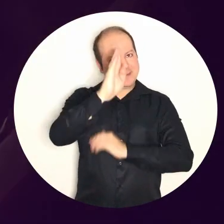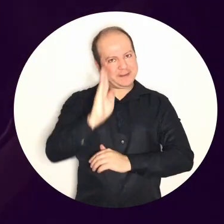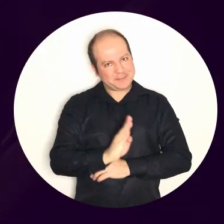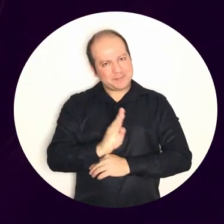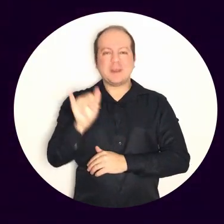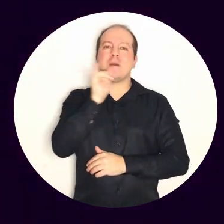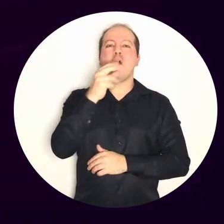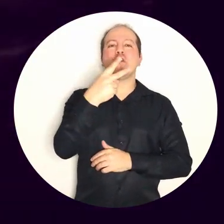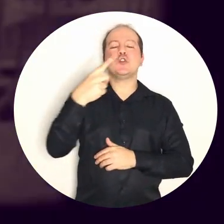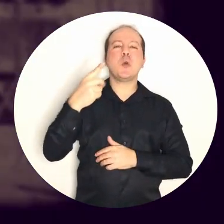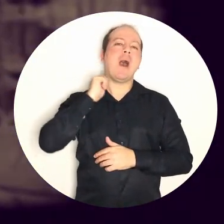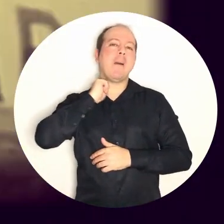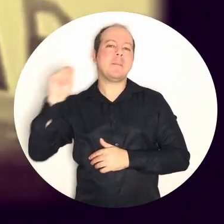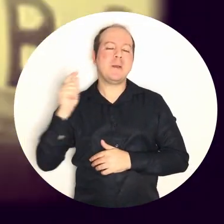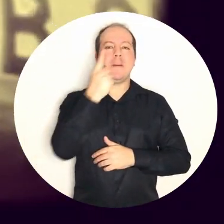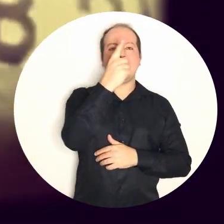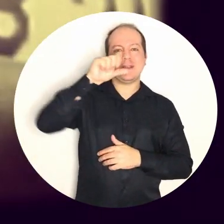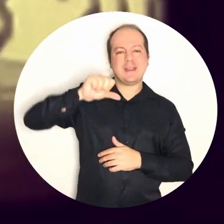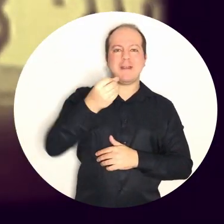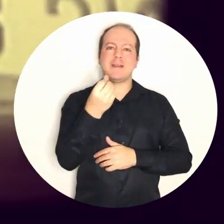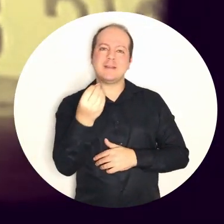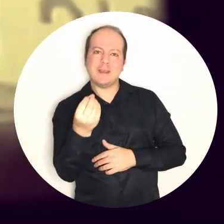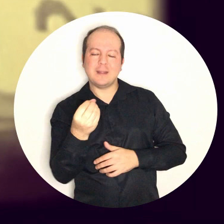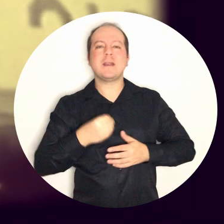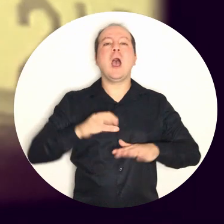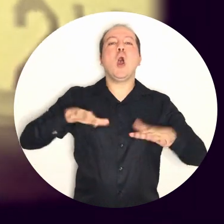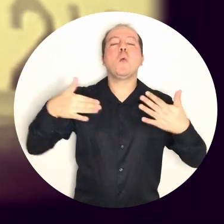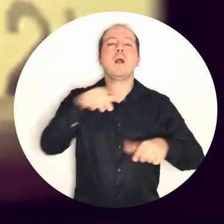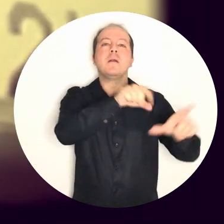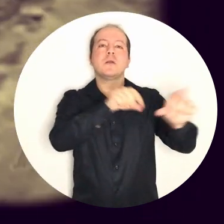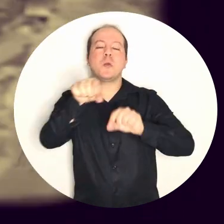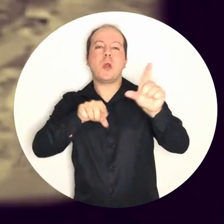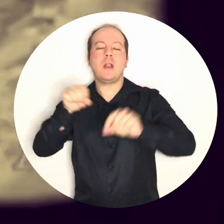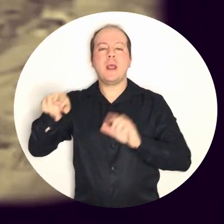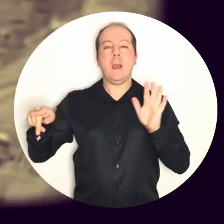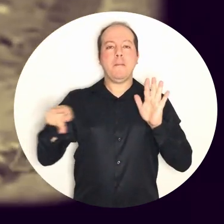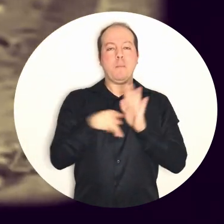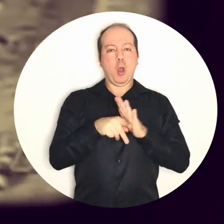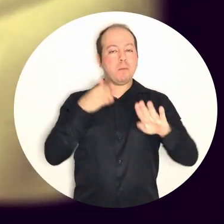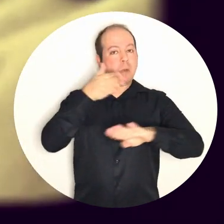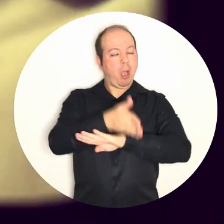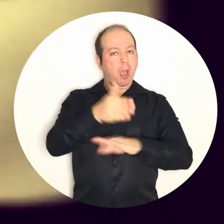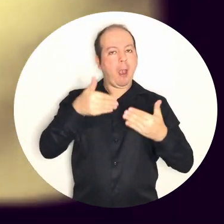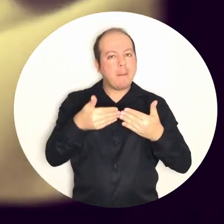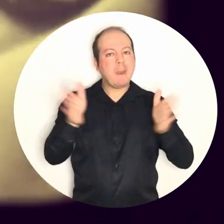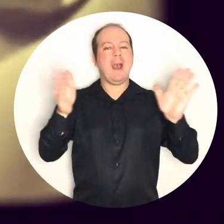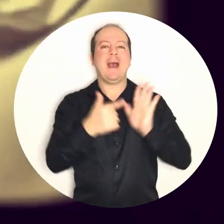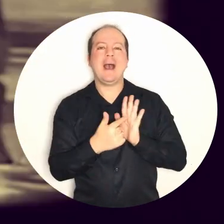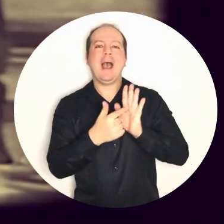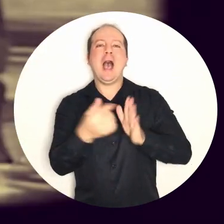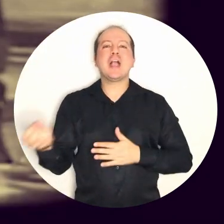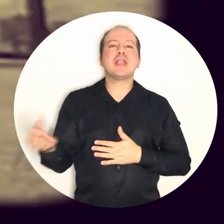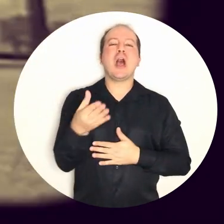do país, como em 21 de abril de 1960, quando foi escolhida para tocar na inauguração